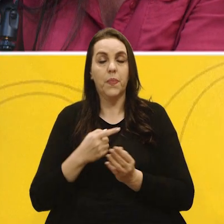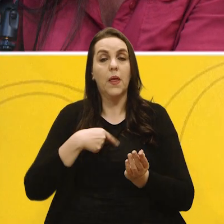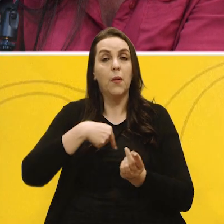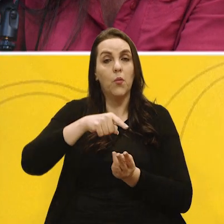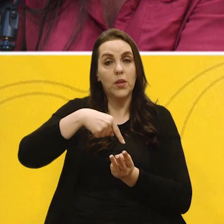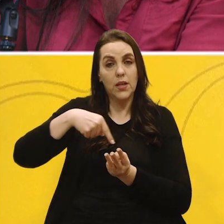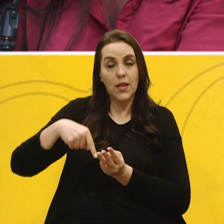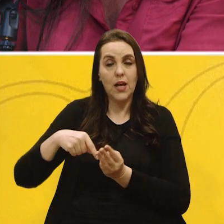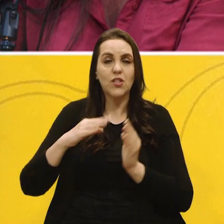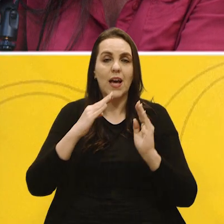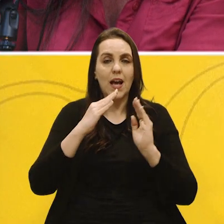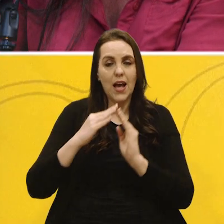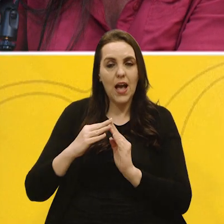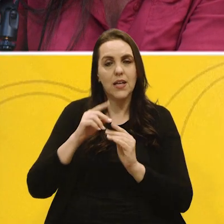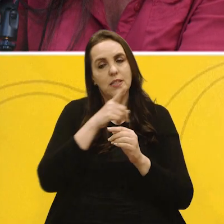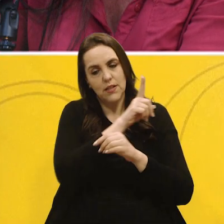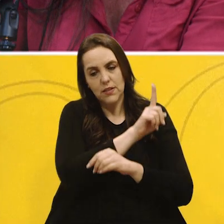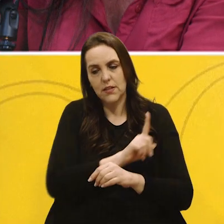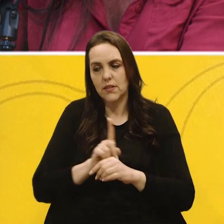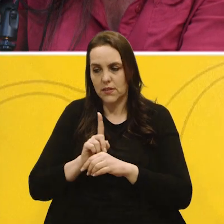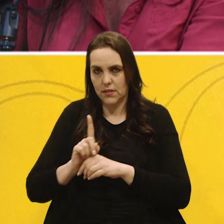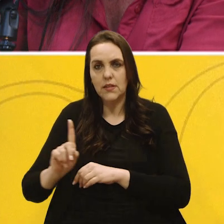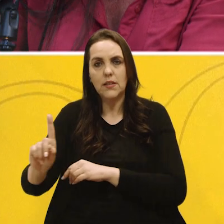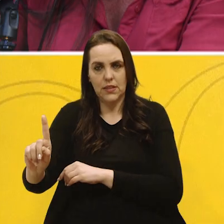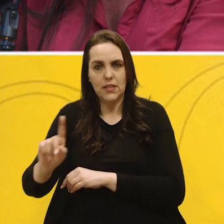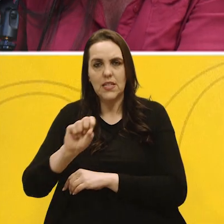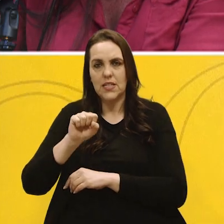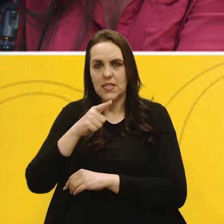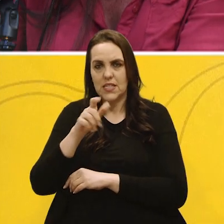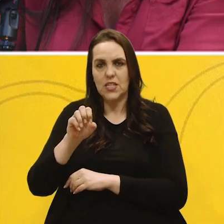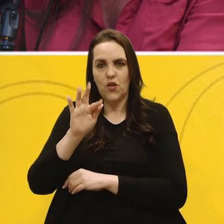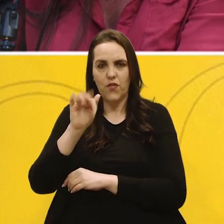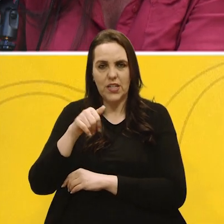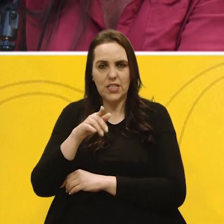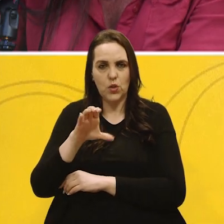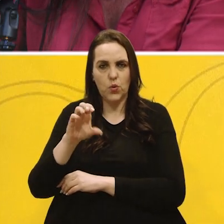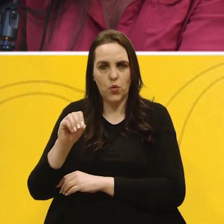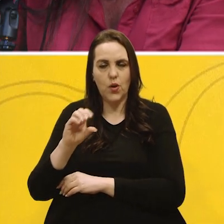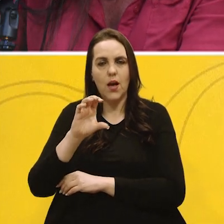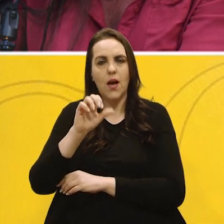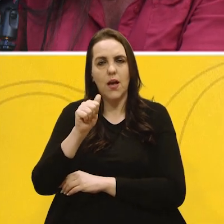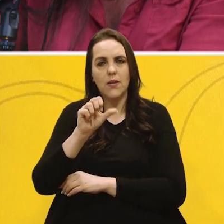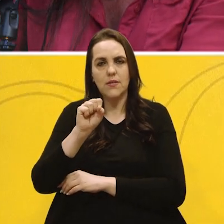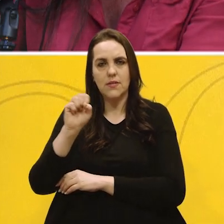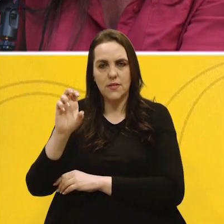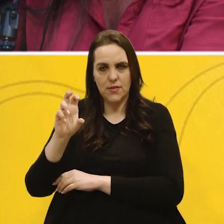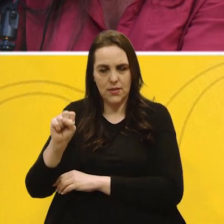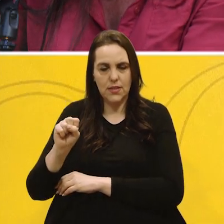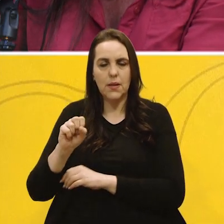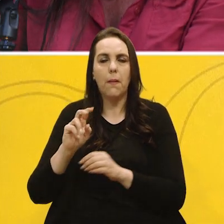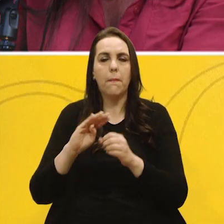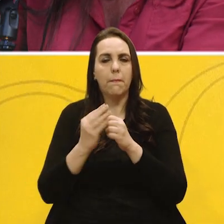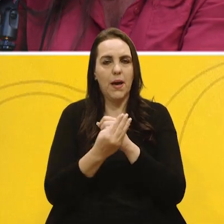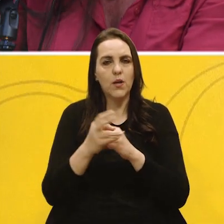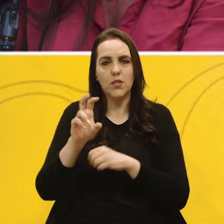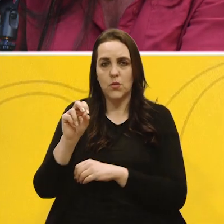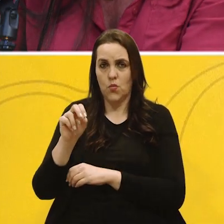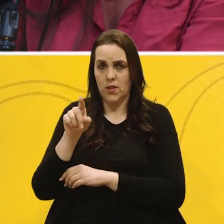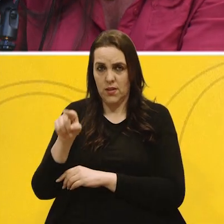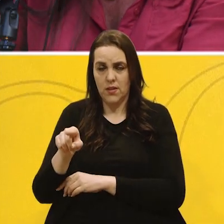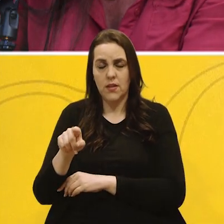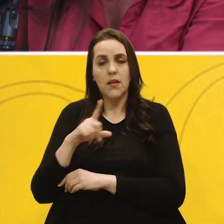Uma da modalidade Casa de Passagem, que é a Casa de Passagem São Francisco de Assis. Ela fica ali no Cinquentenário. Hoje a gente dispõe